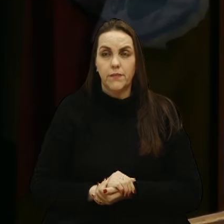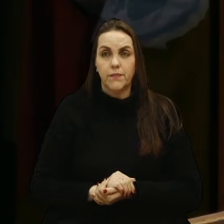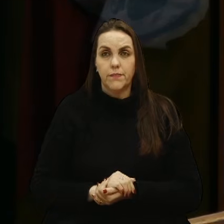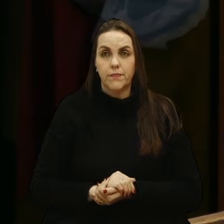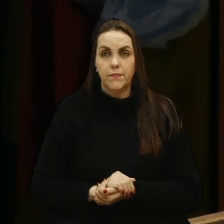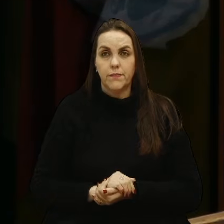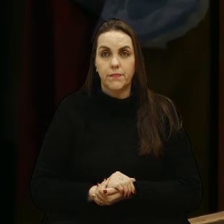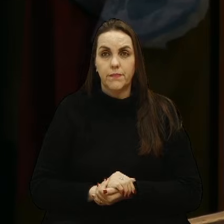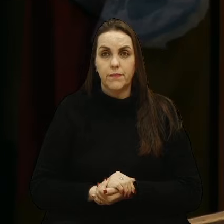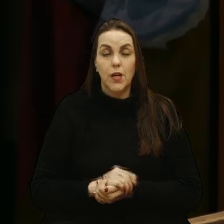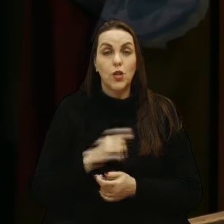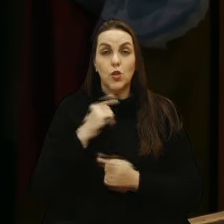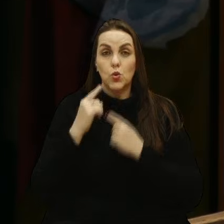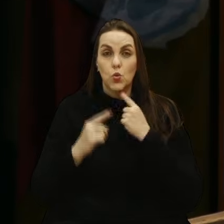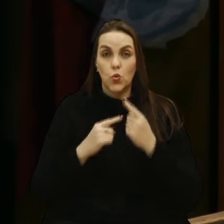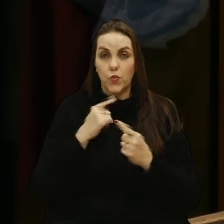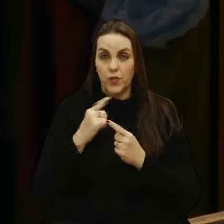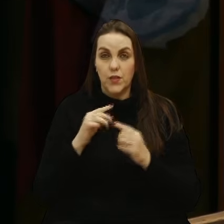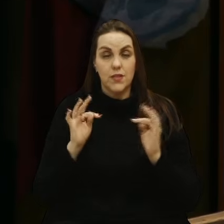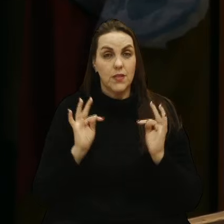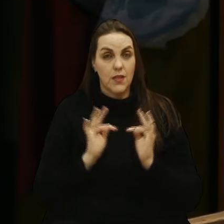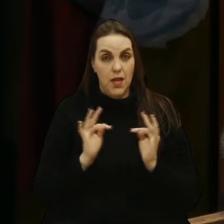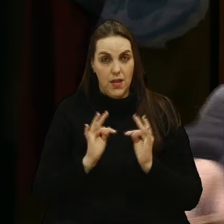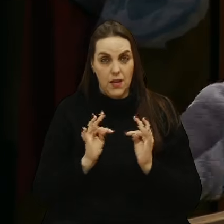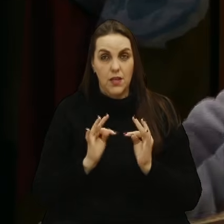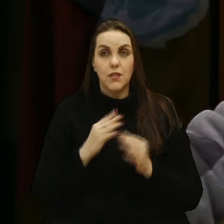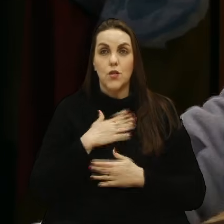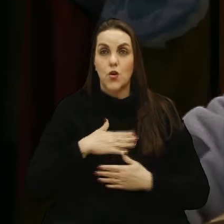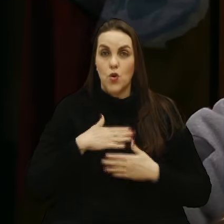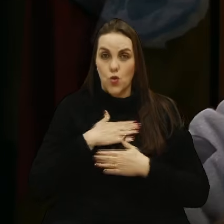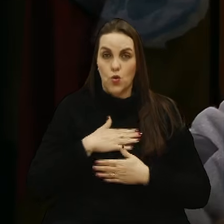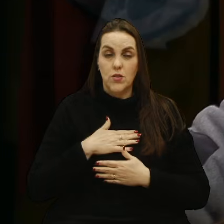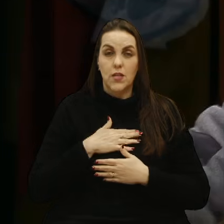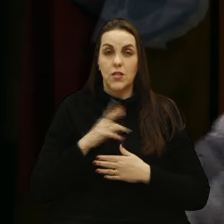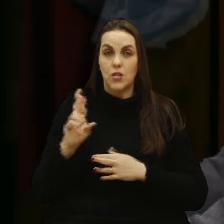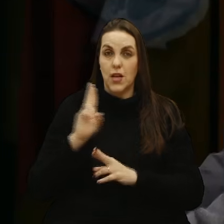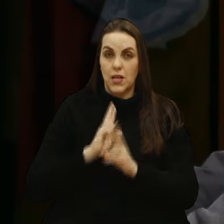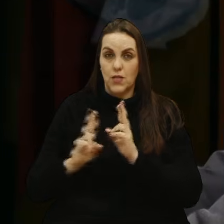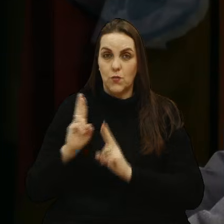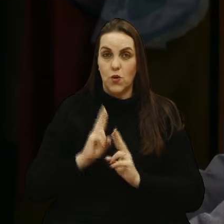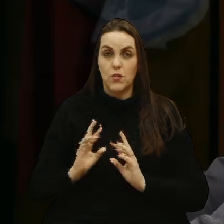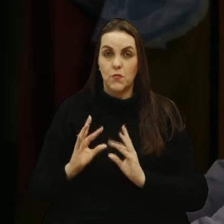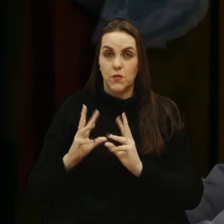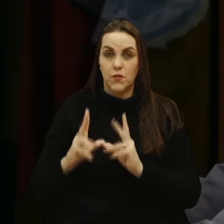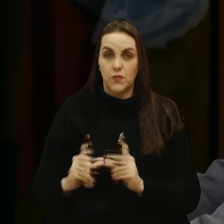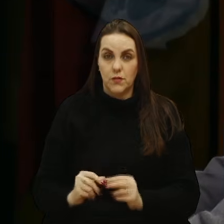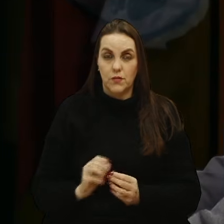Bom, são dúvidas extremamente técnicas e eu gostaria de resposta para todas, Milton.